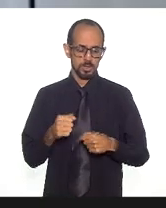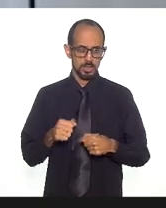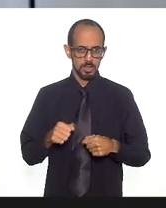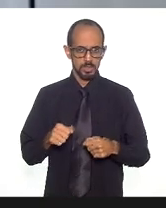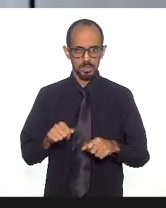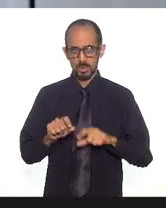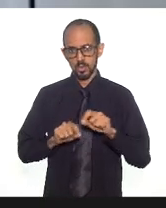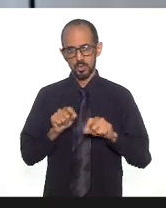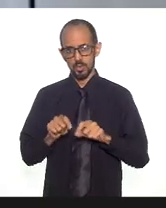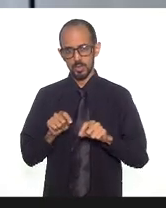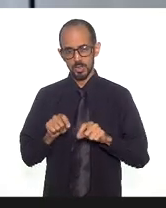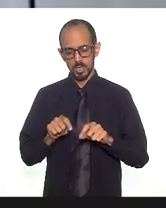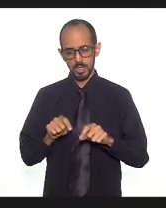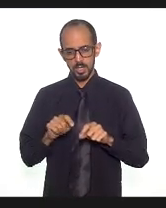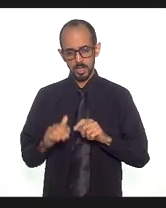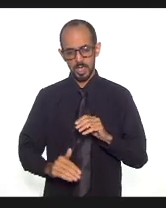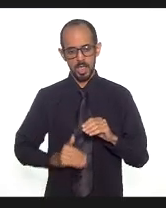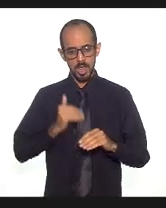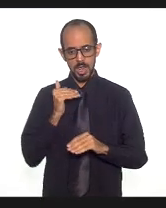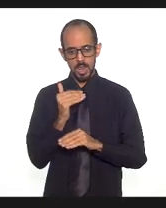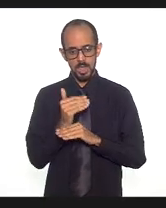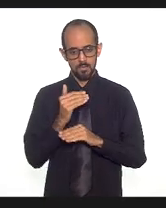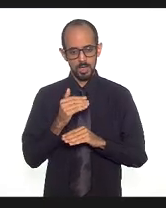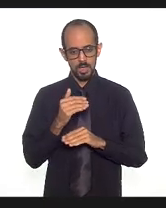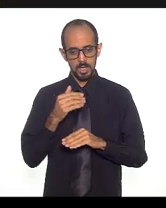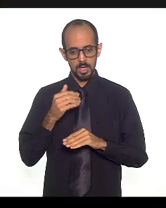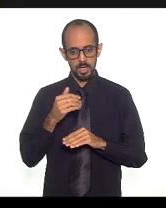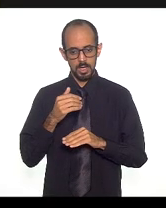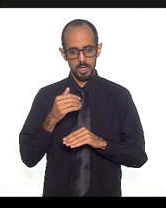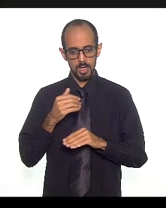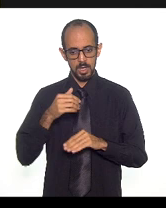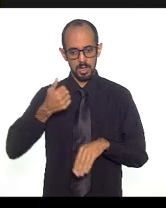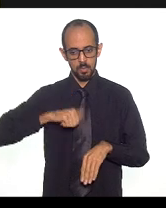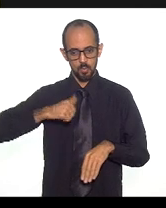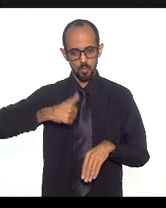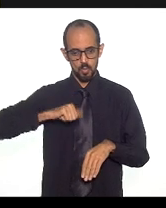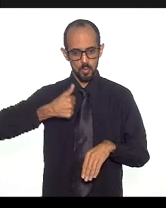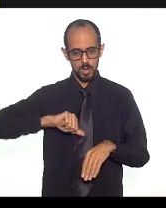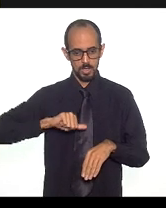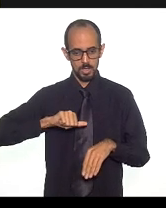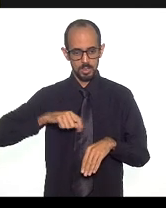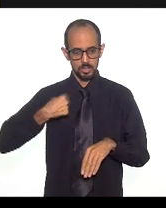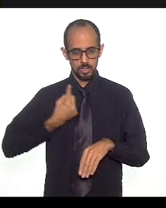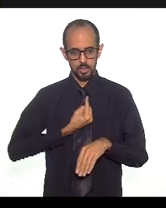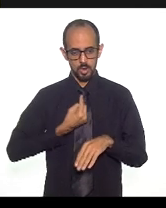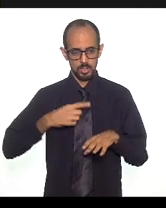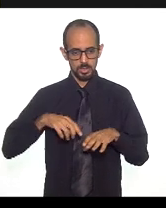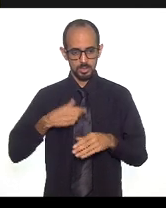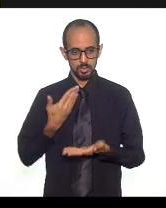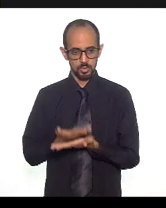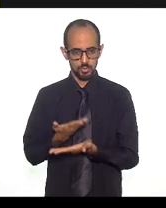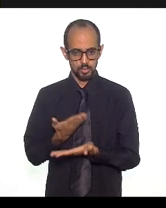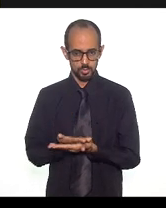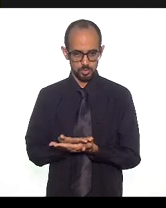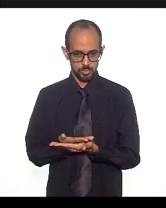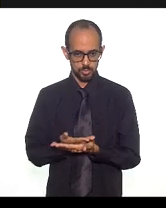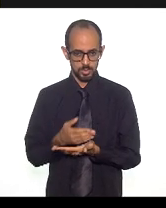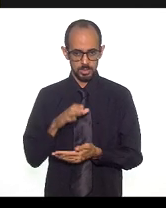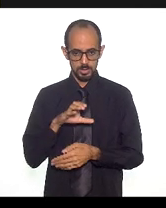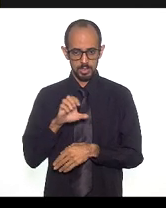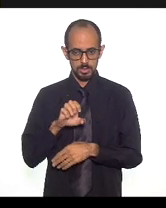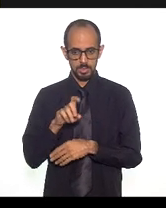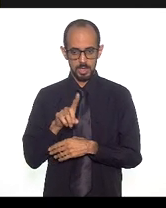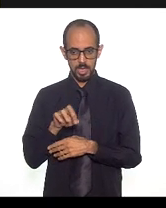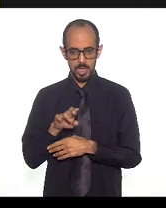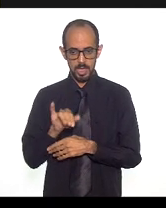a qualificação da nossa a qualidade da nossa formação, e a CCIERJ e os seus